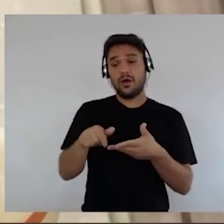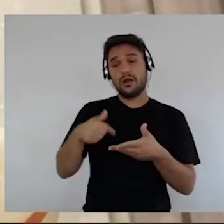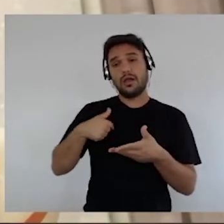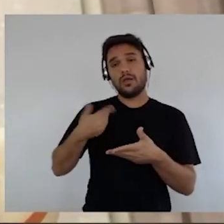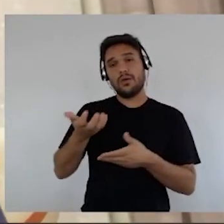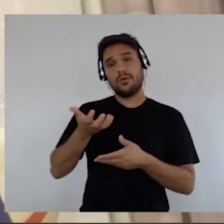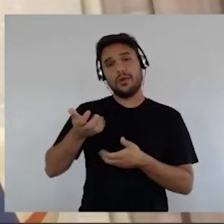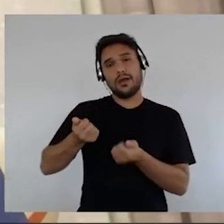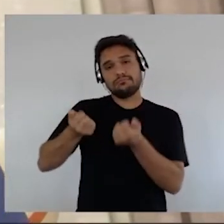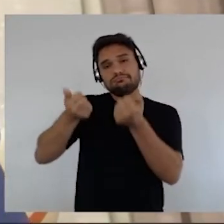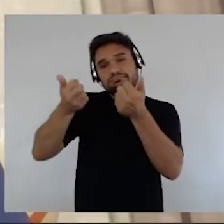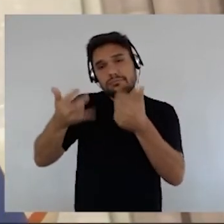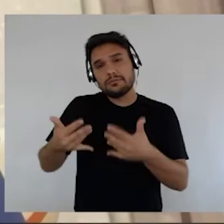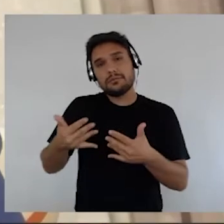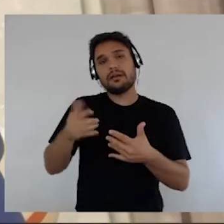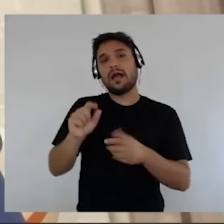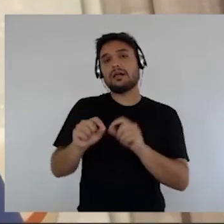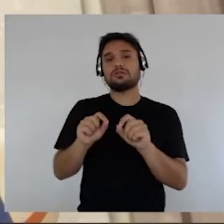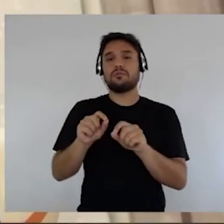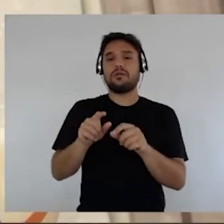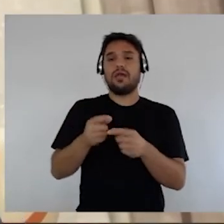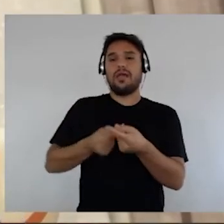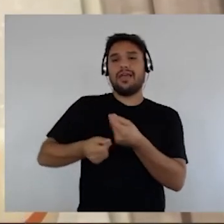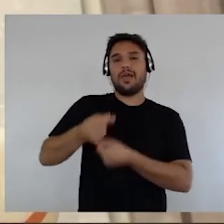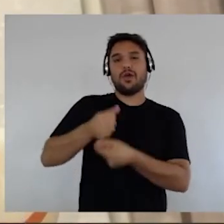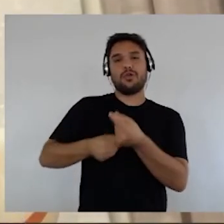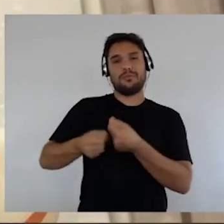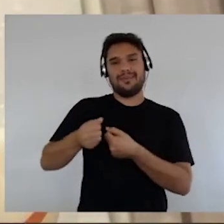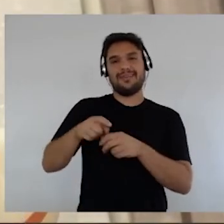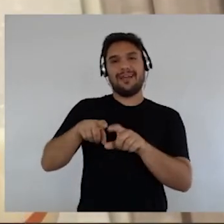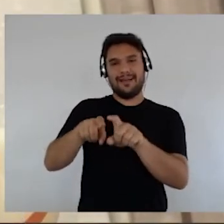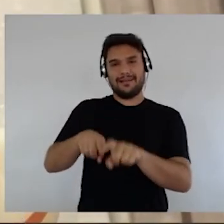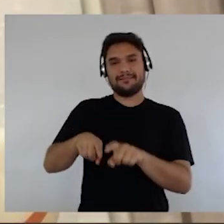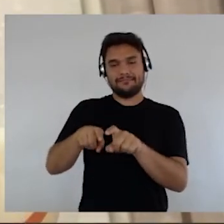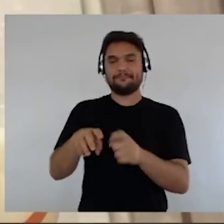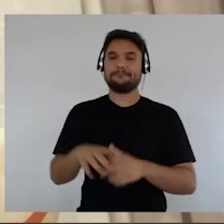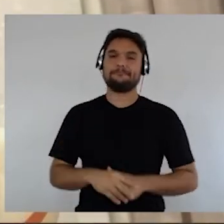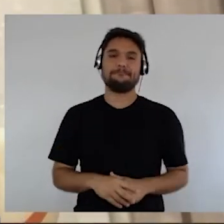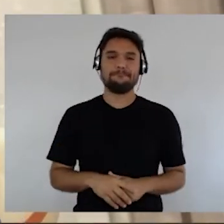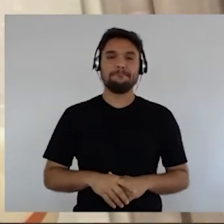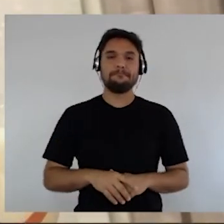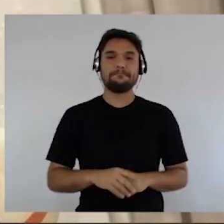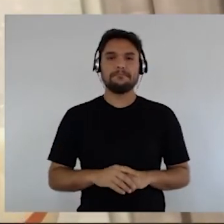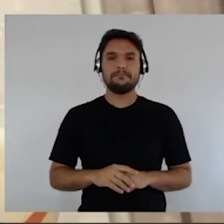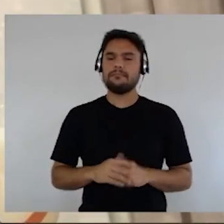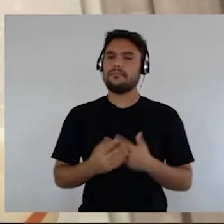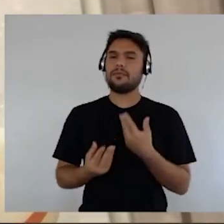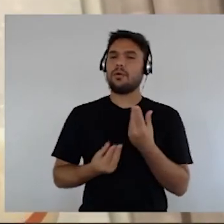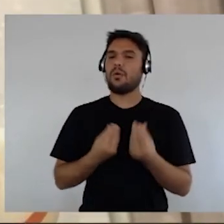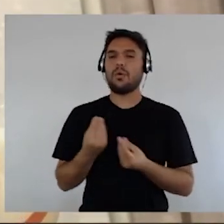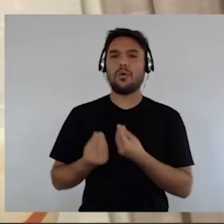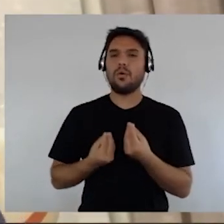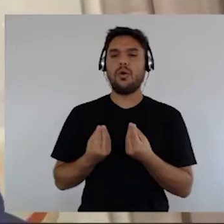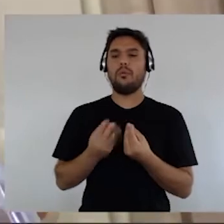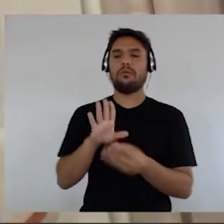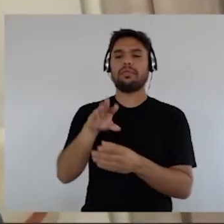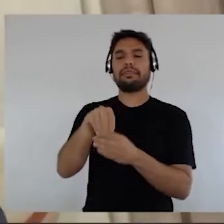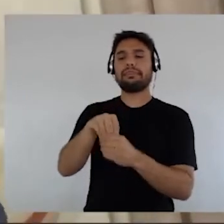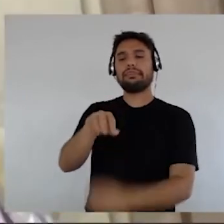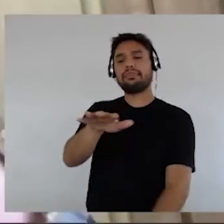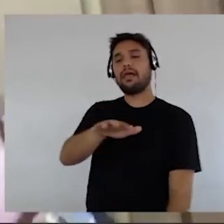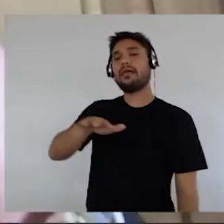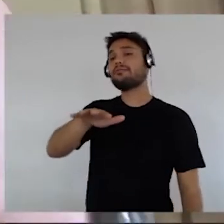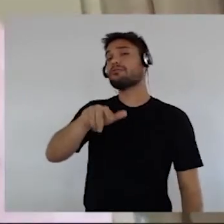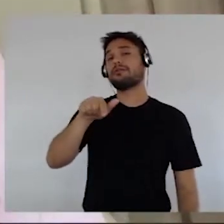vamos ao agronegócio. As repercussões no agronegócio sobre a